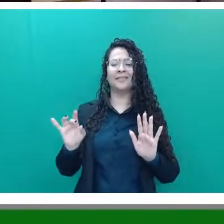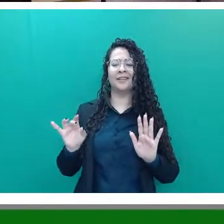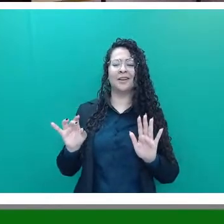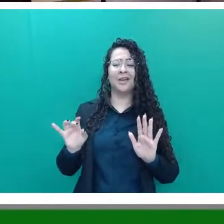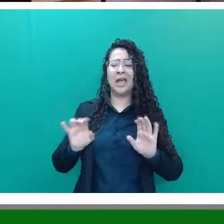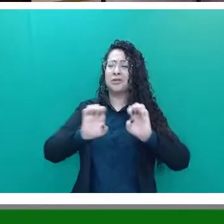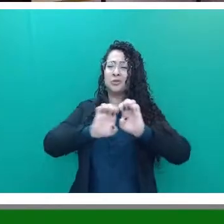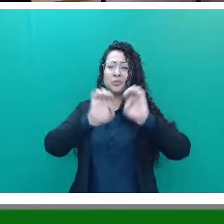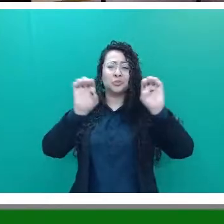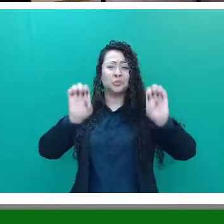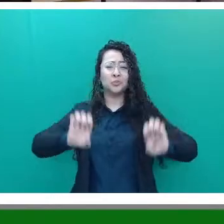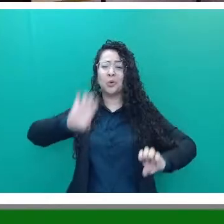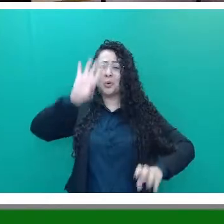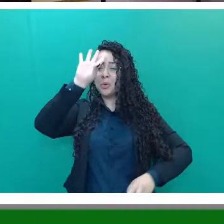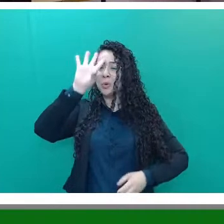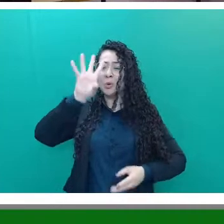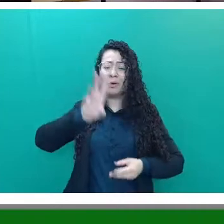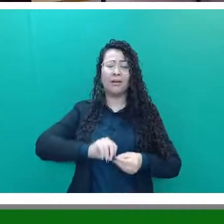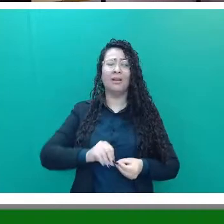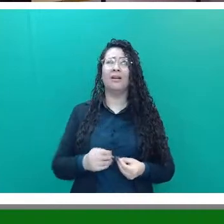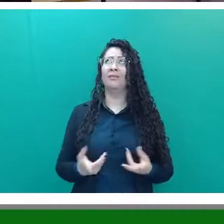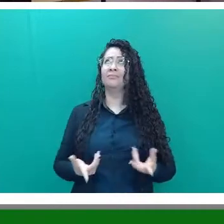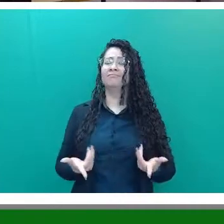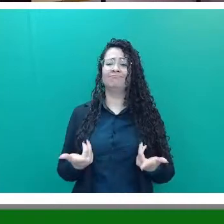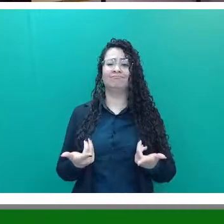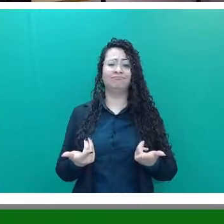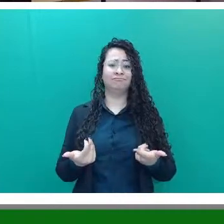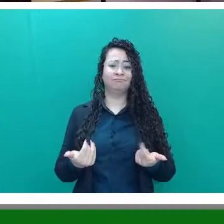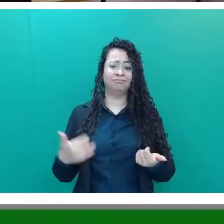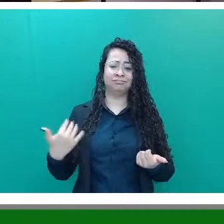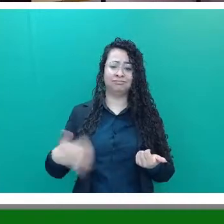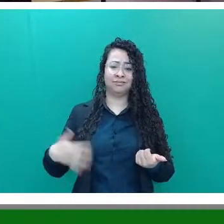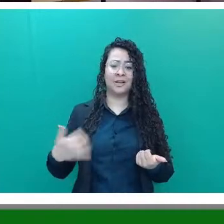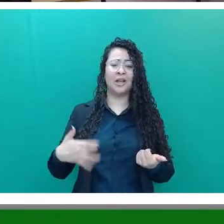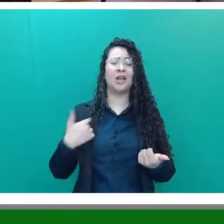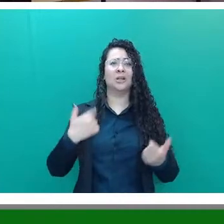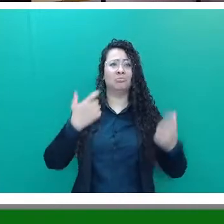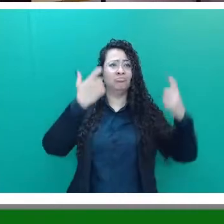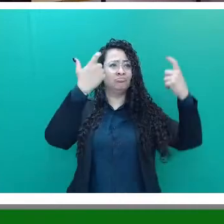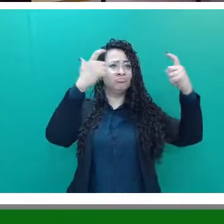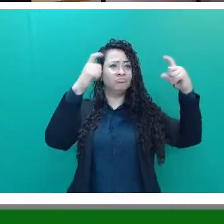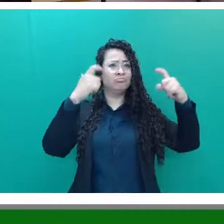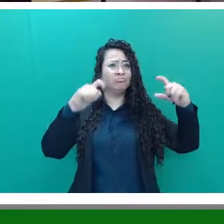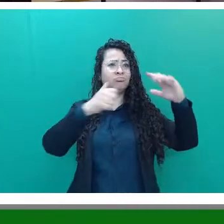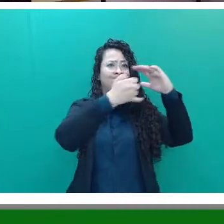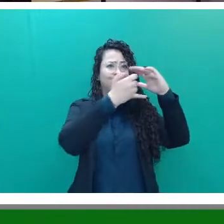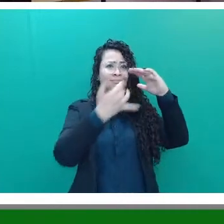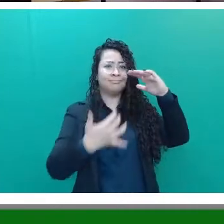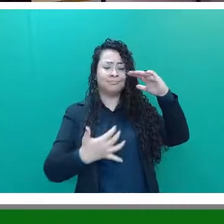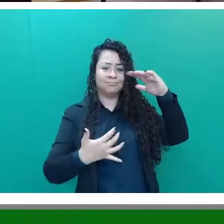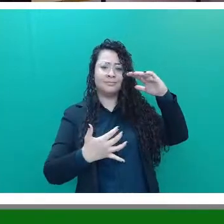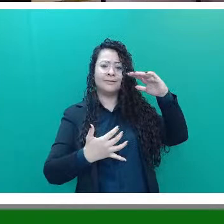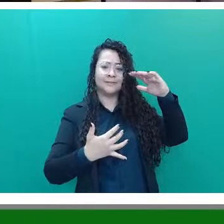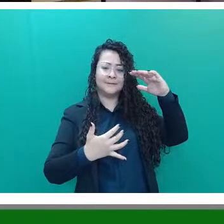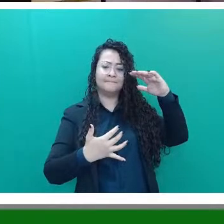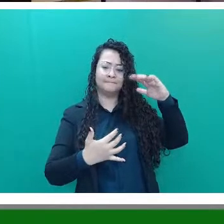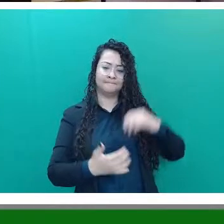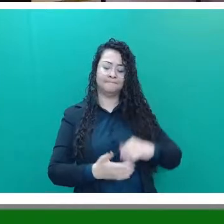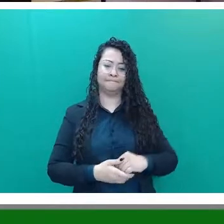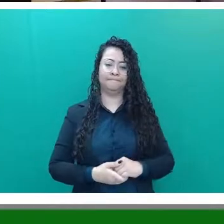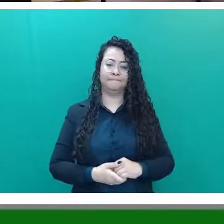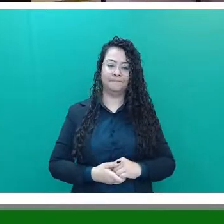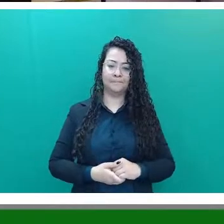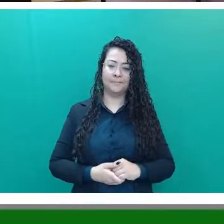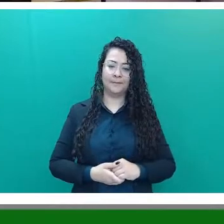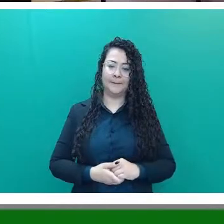sua conclusão, não é aquele texto corrido, você faz em subseções, destacando, como você fez na